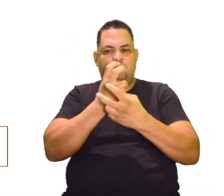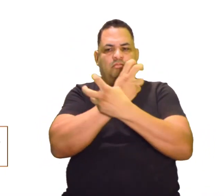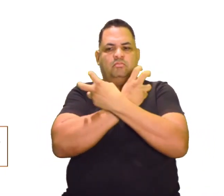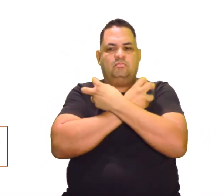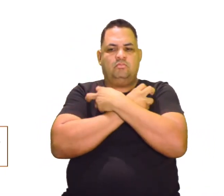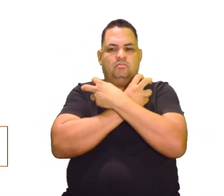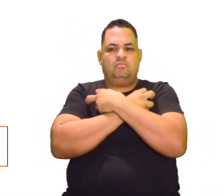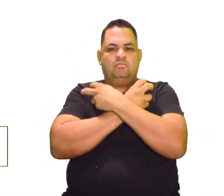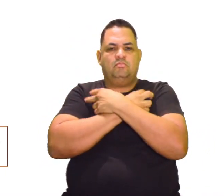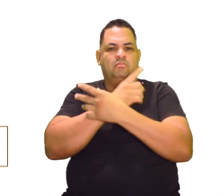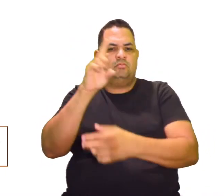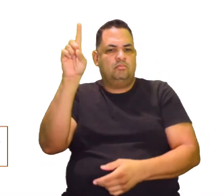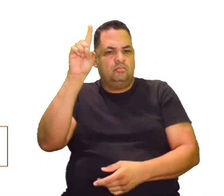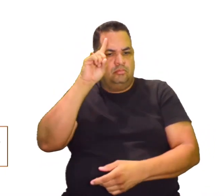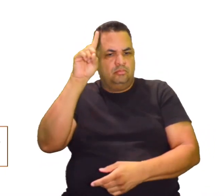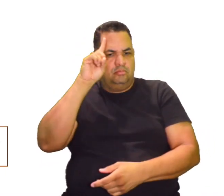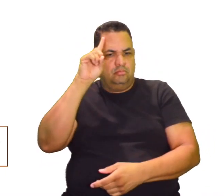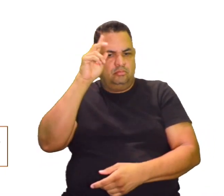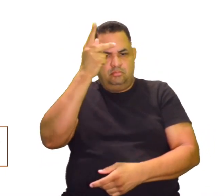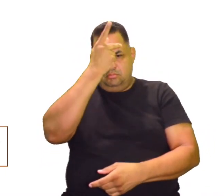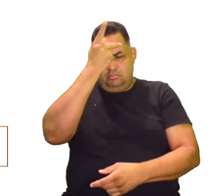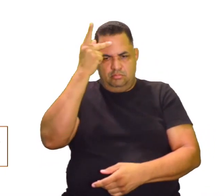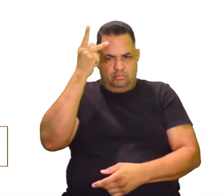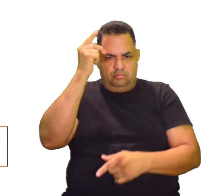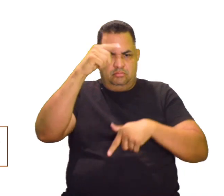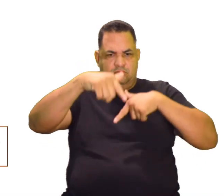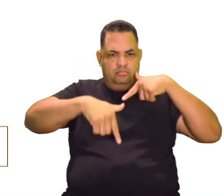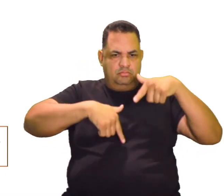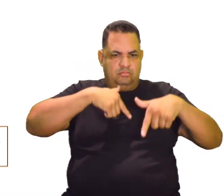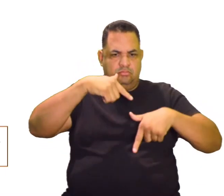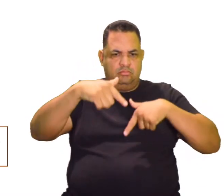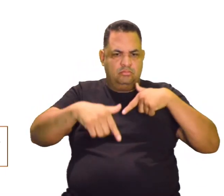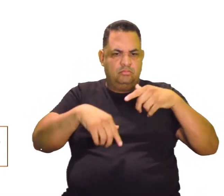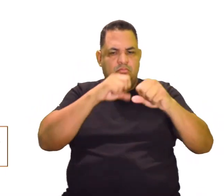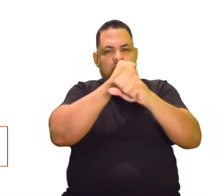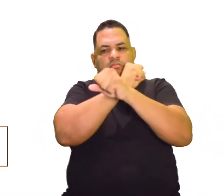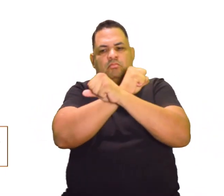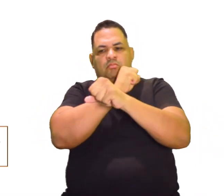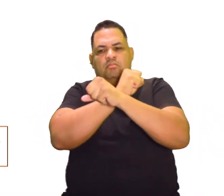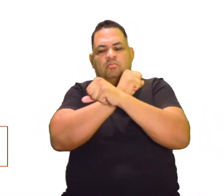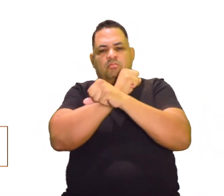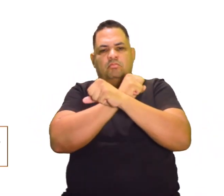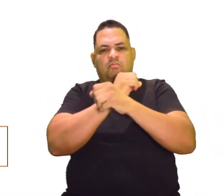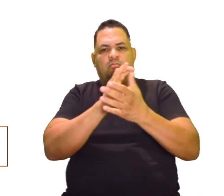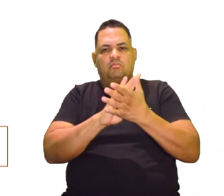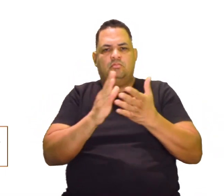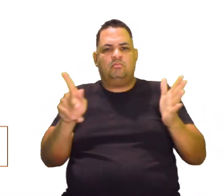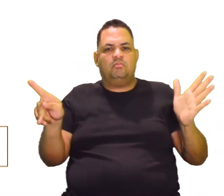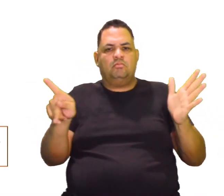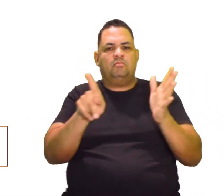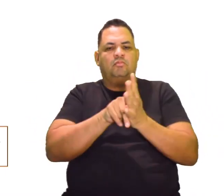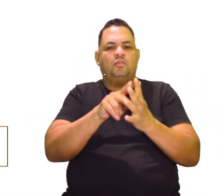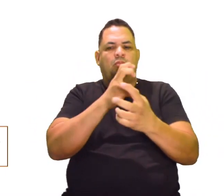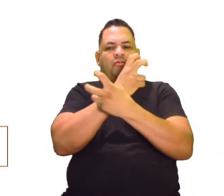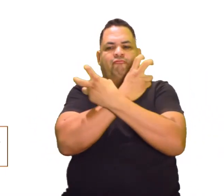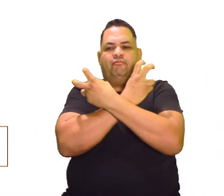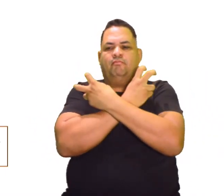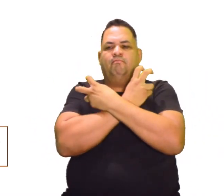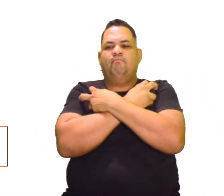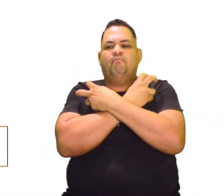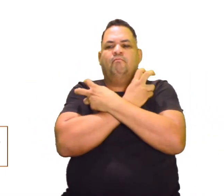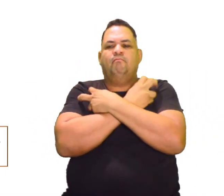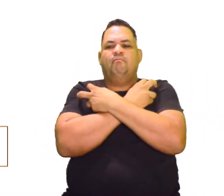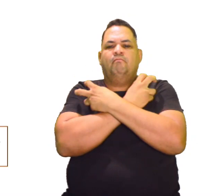do cotidiano das pessoas, dos trabalhadores, dos escravos e do próprio faraó.